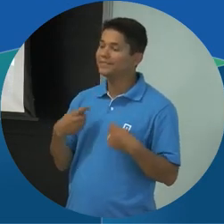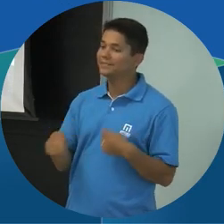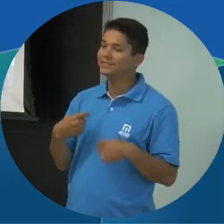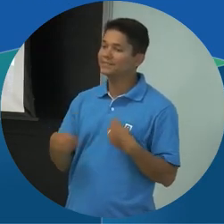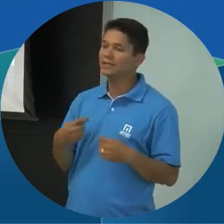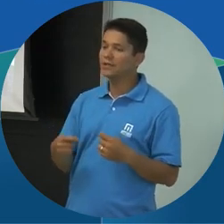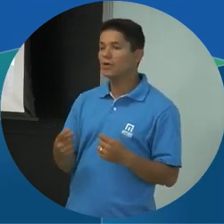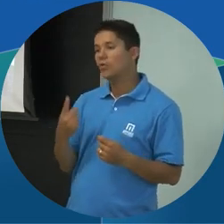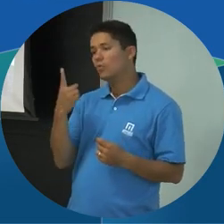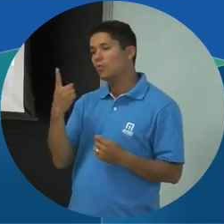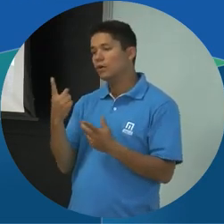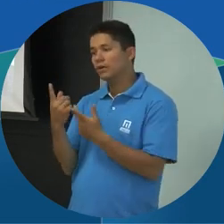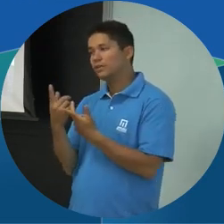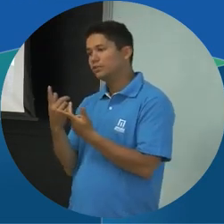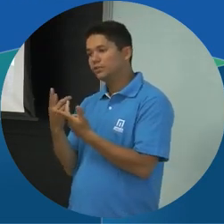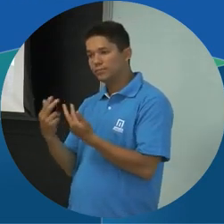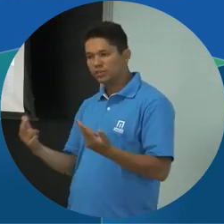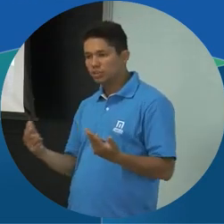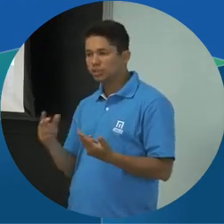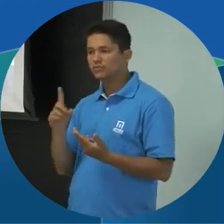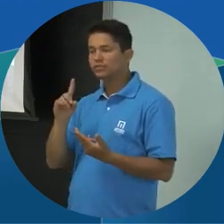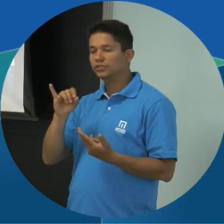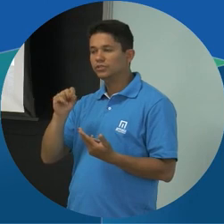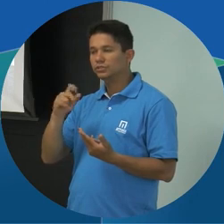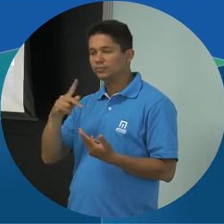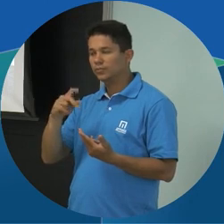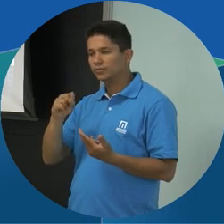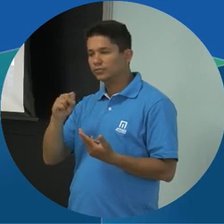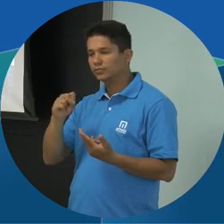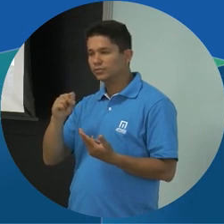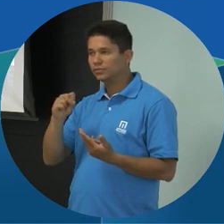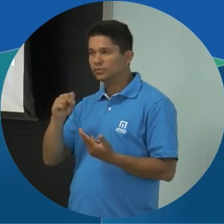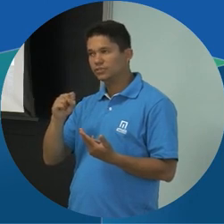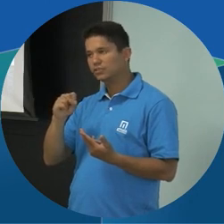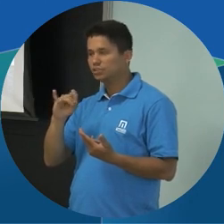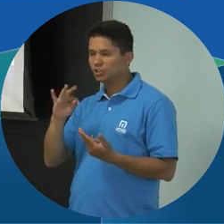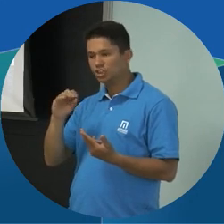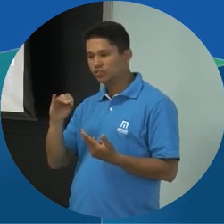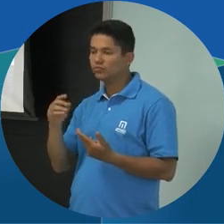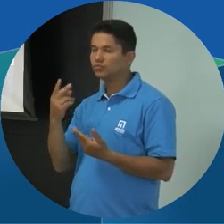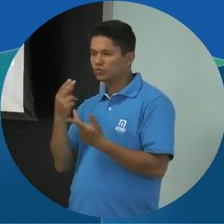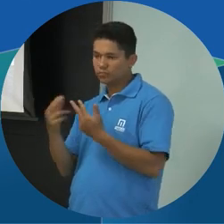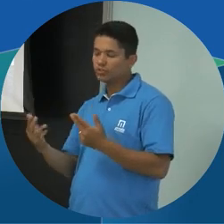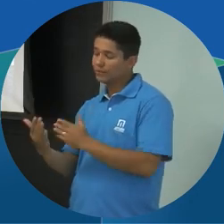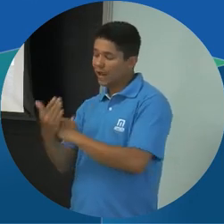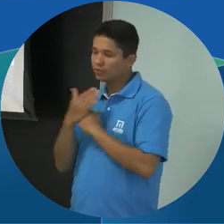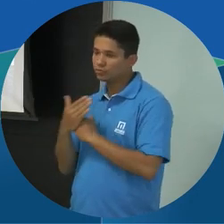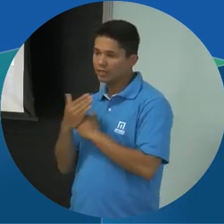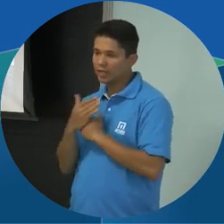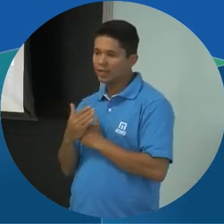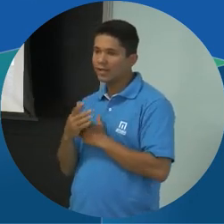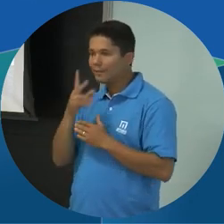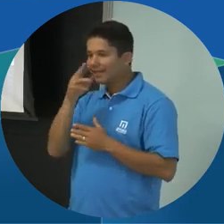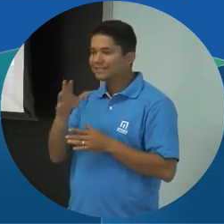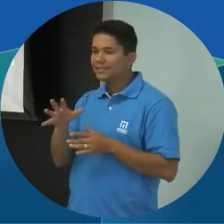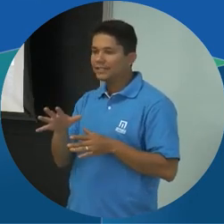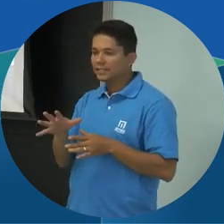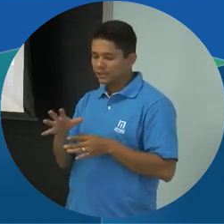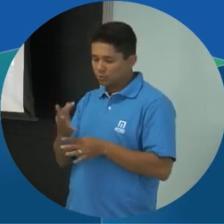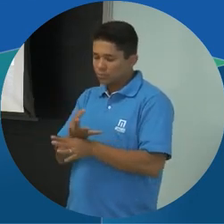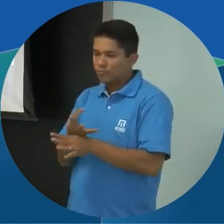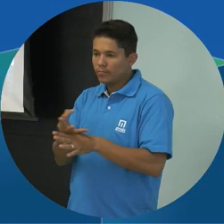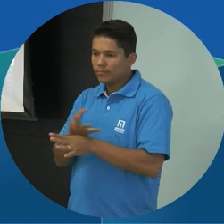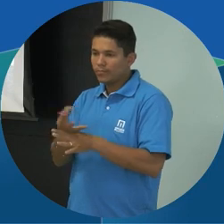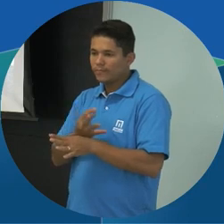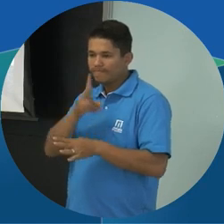um dispositivo para que ele possa absorver essa força, tá? E eu realizar meu trabalho. Tá? Para